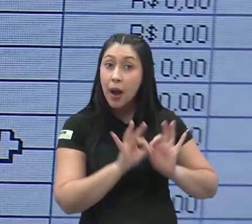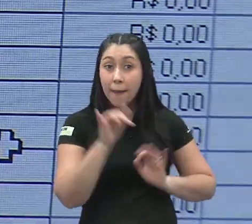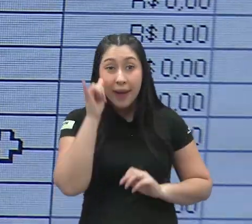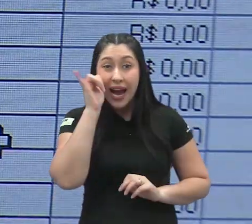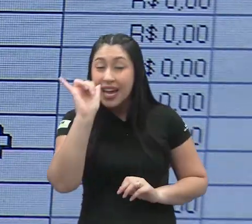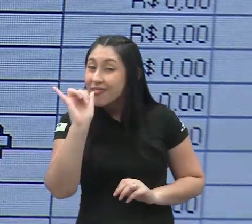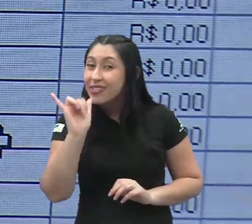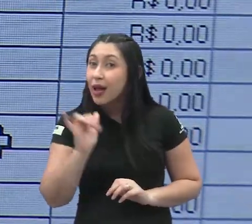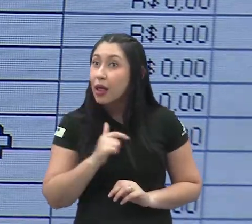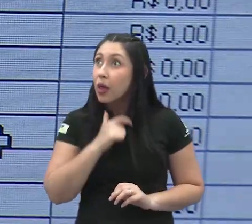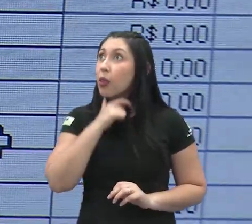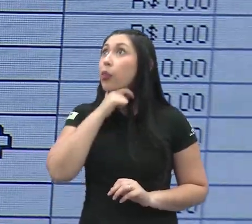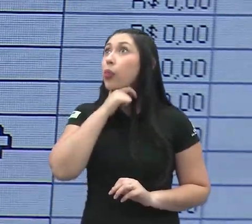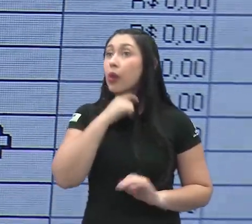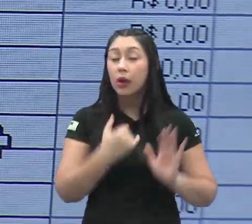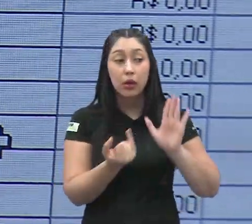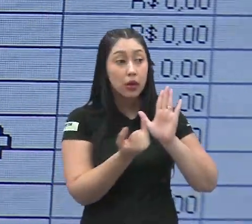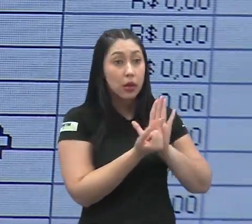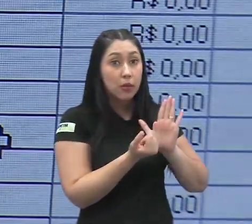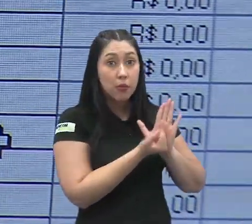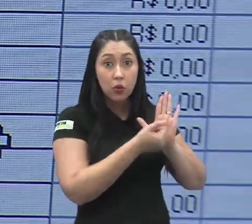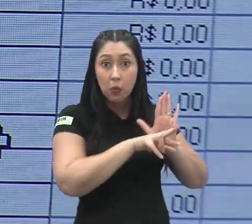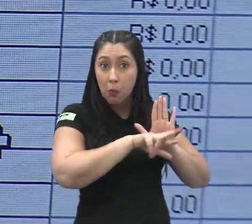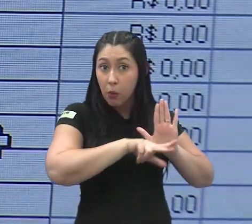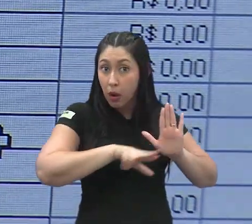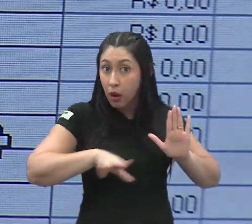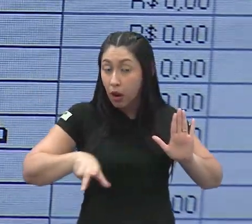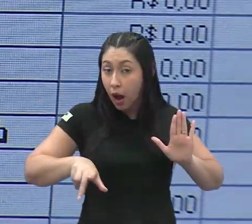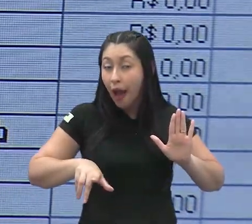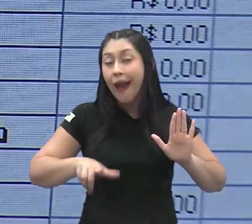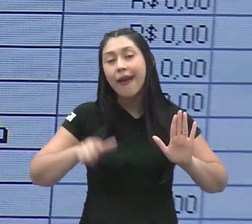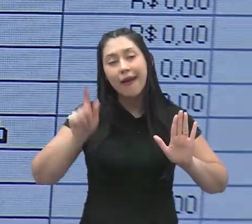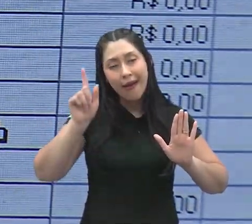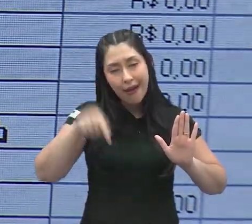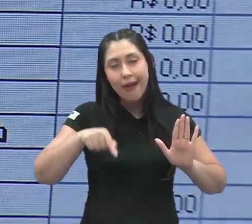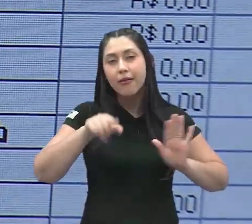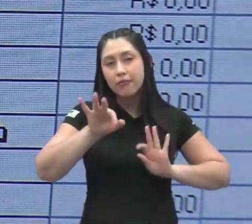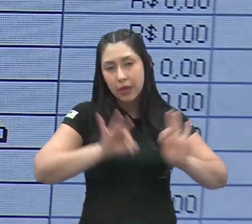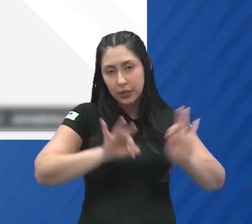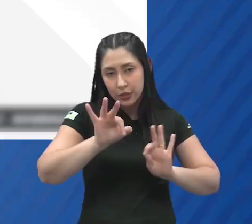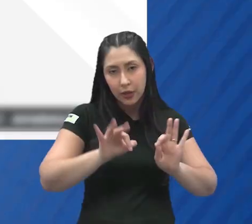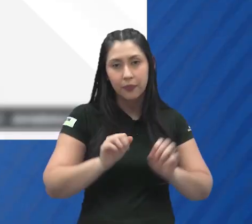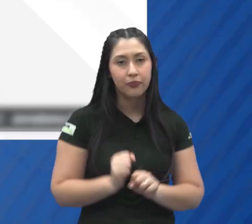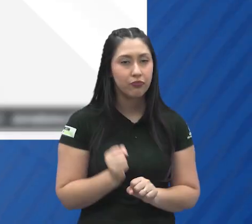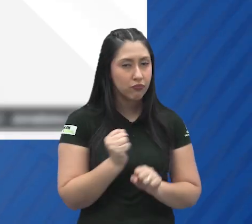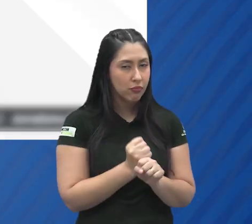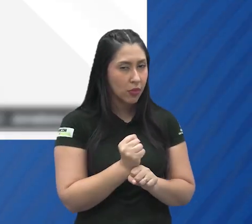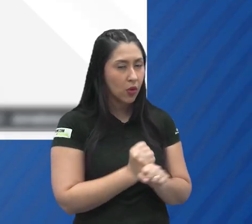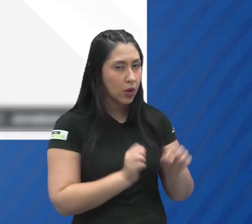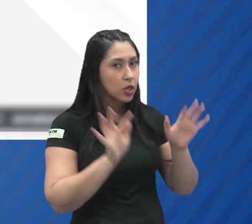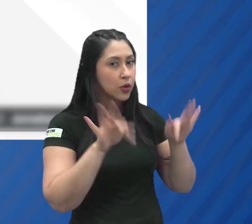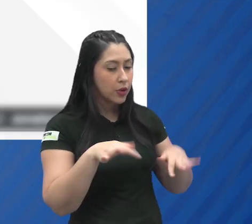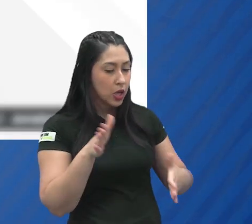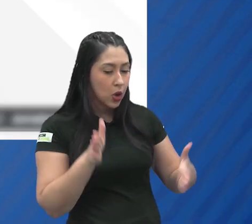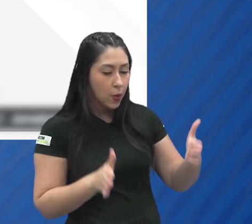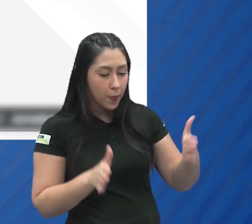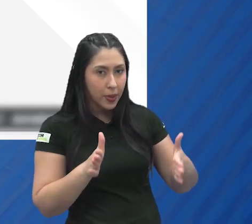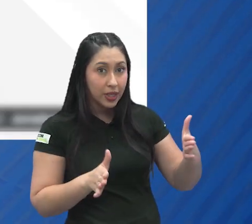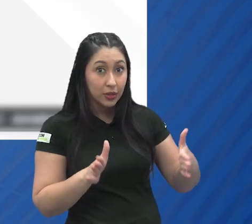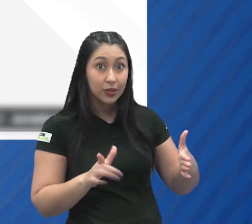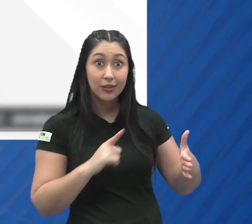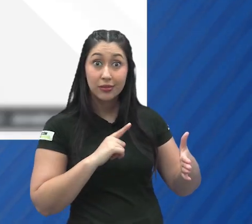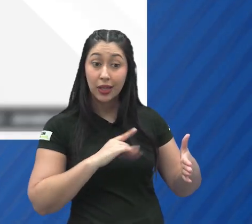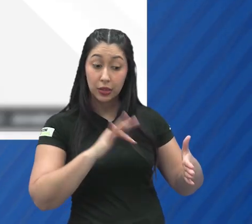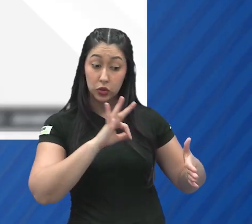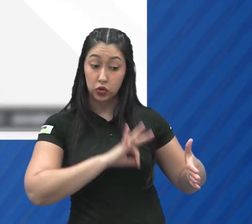cabeça com impostos como IPTU, IPVA e outros gastos é o planejamento. No final do ano, normalmente, é o período onde a